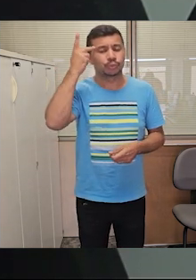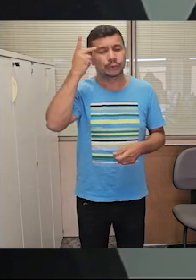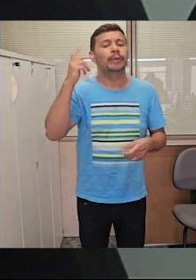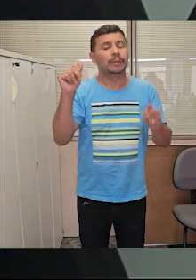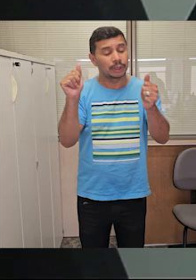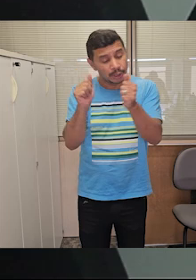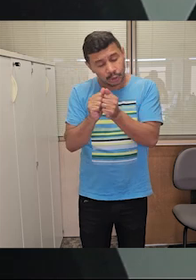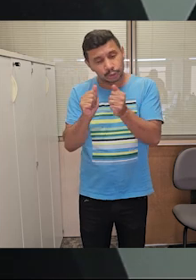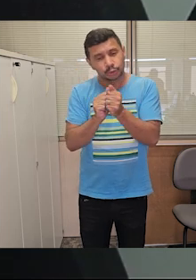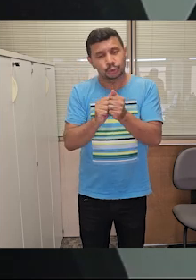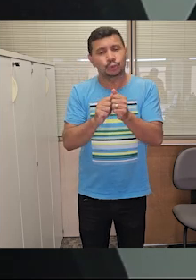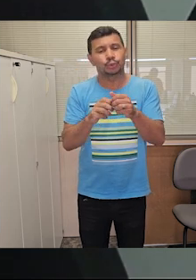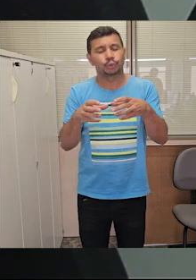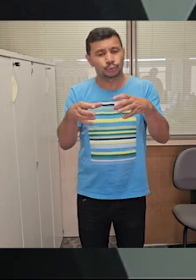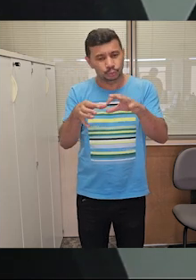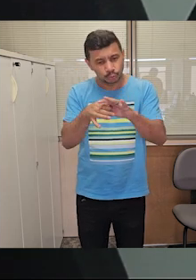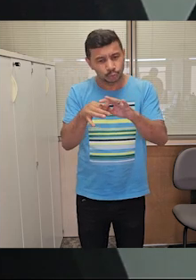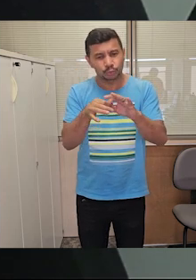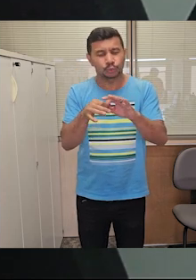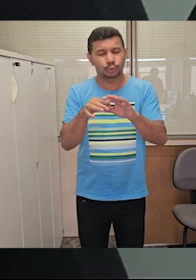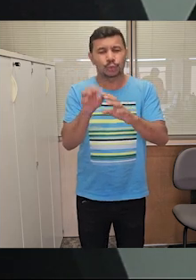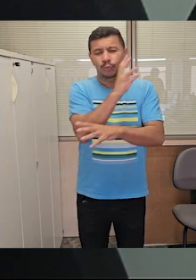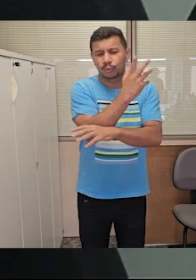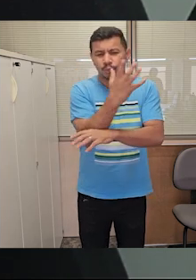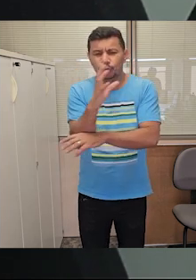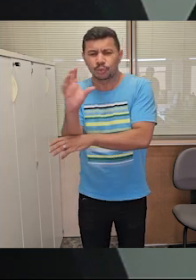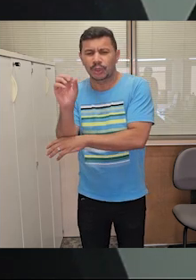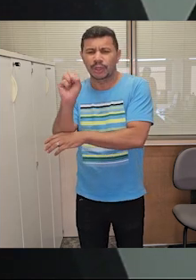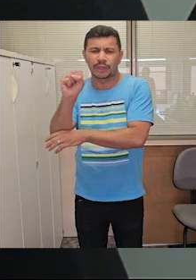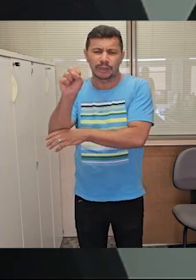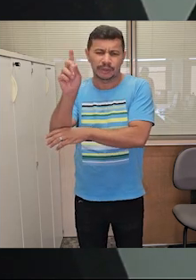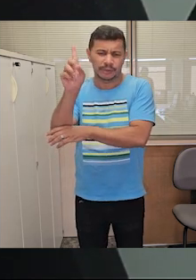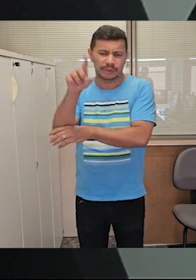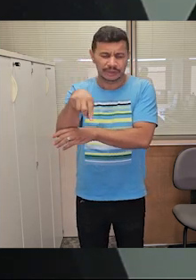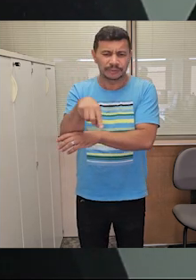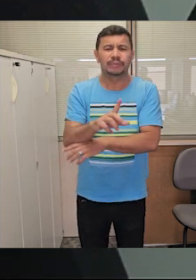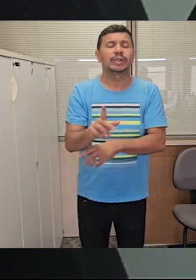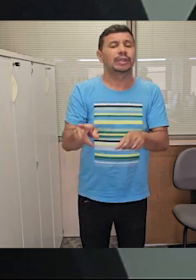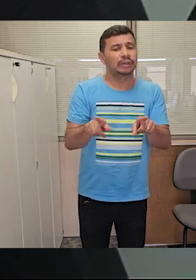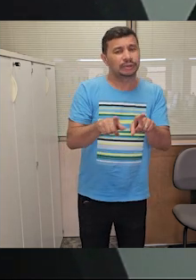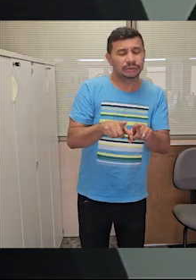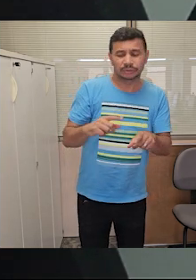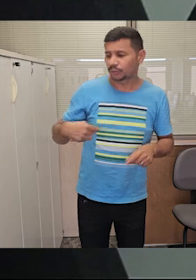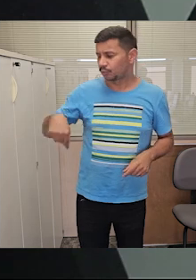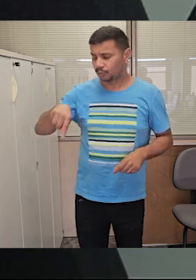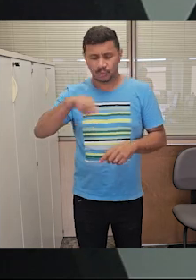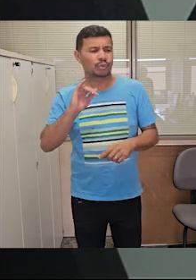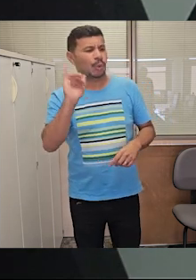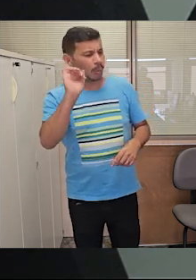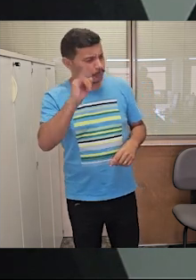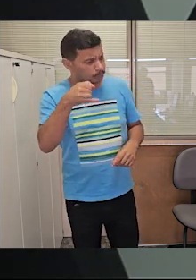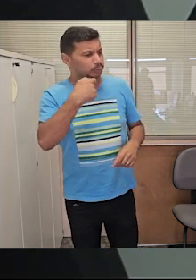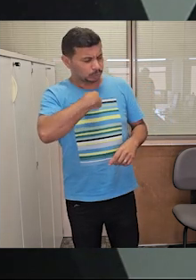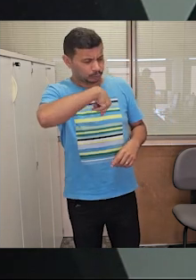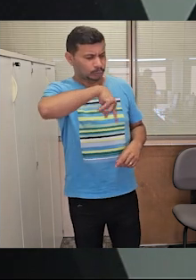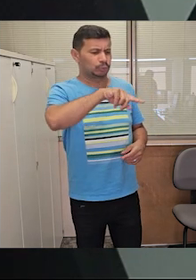que a gente estava organizando na Praça da Sé. E o governador, oportunisticamente, disse sim,